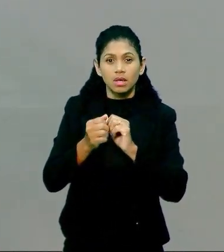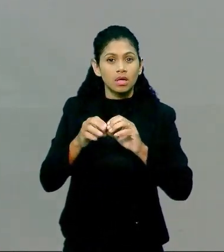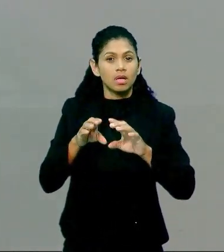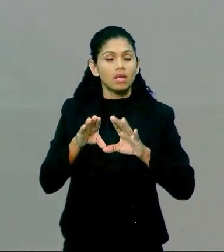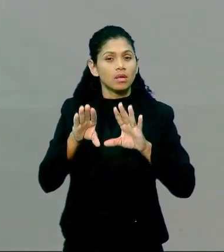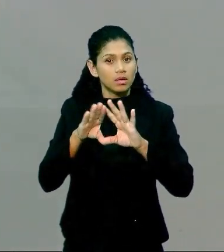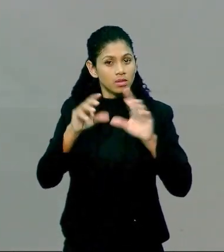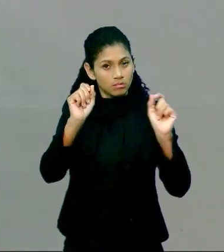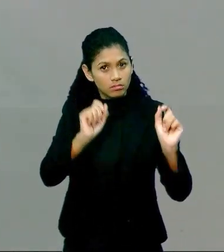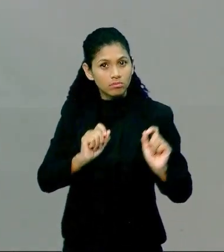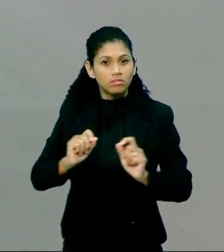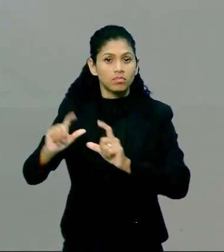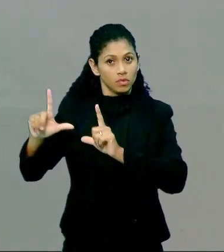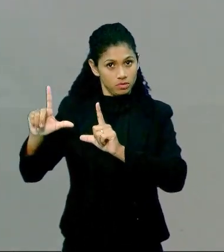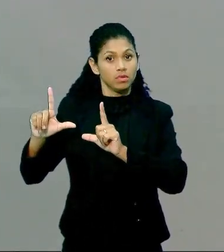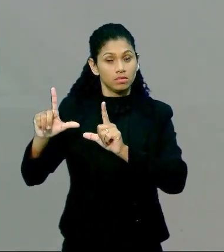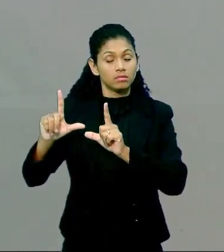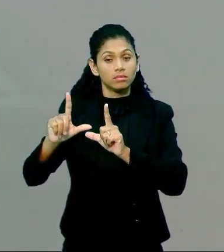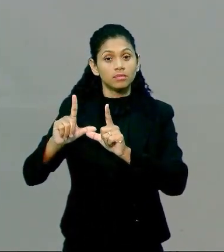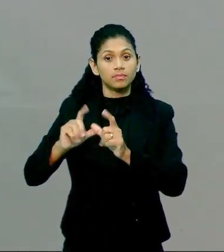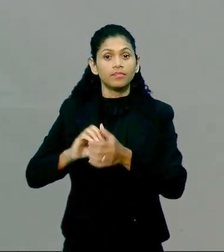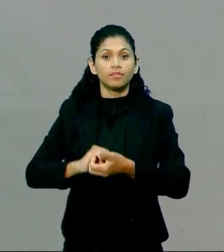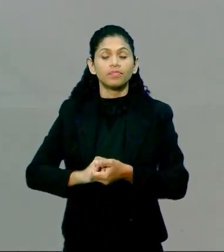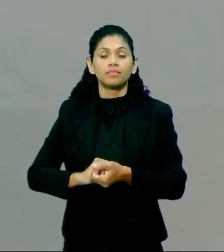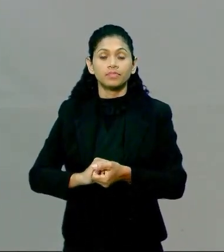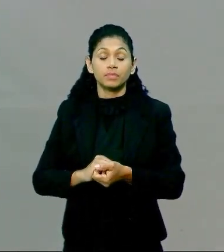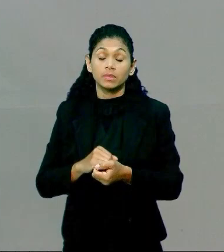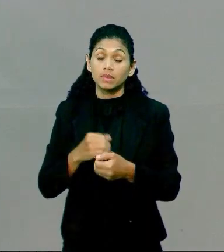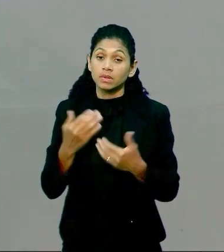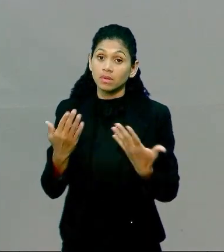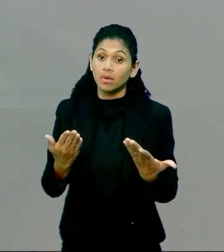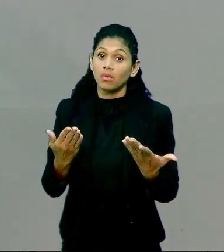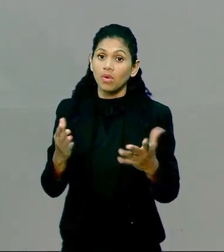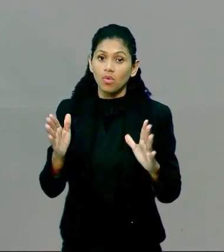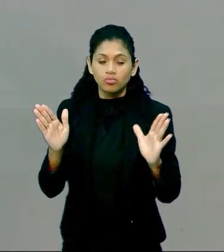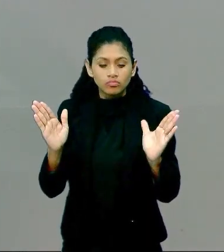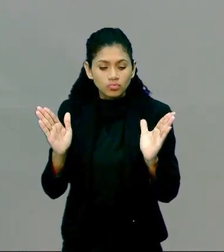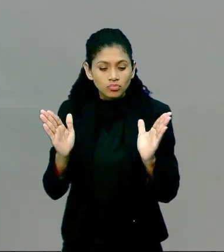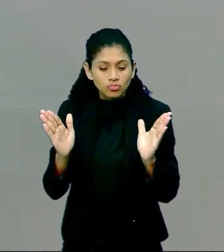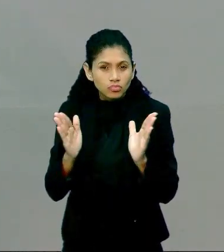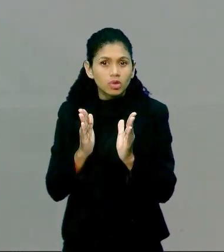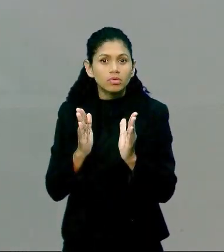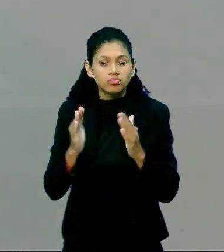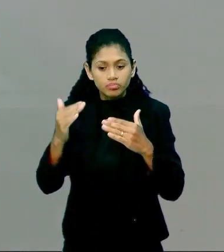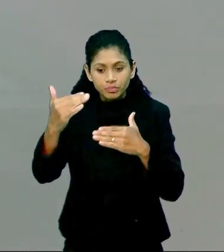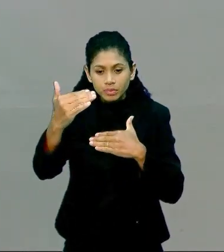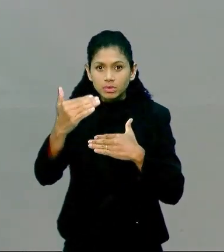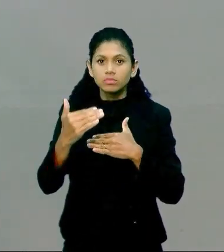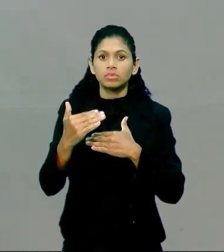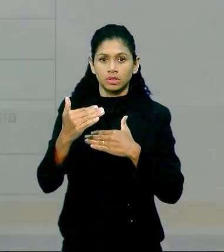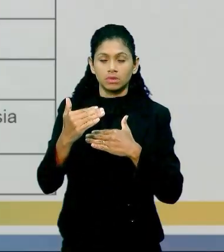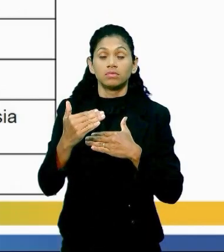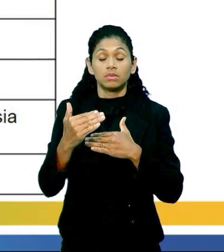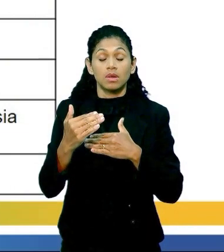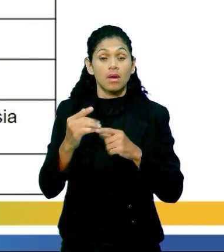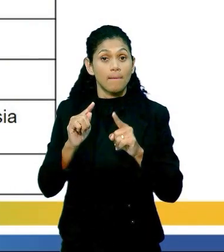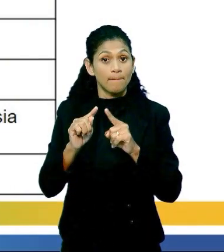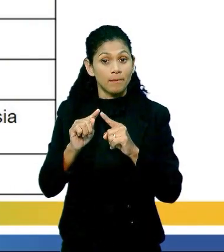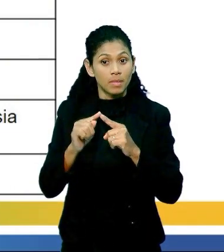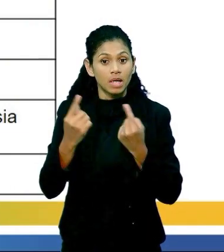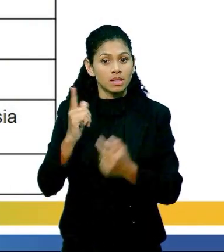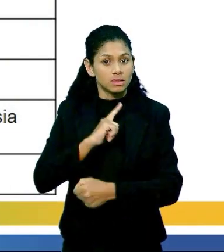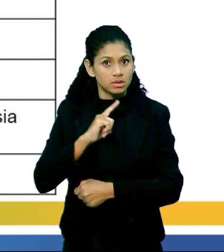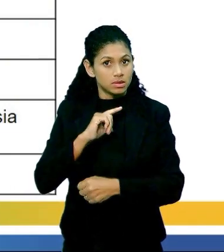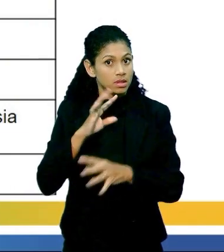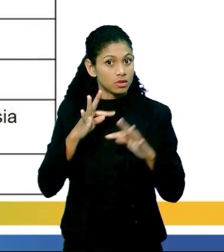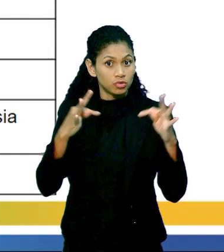ali o limite, tá? Então, eu acabei dando um ajustado, uma adaptação, mas não deixei escapar nenhum dado, tá? Esse dado, por exemplo,